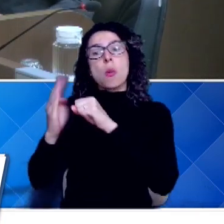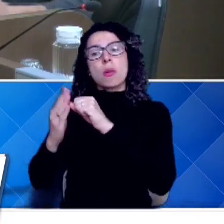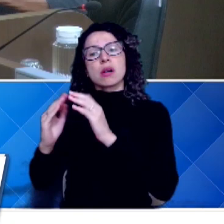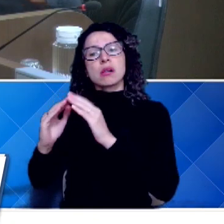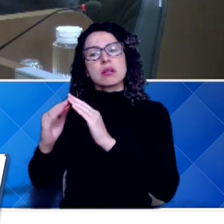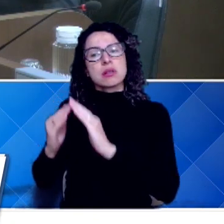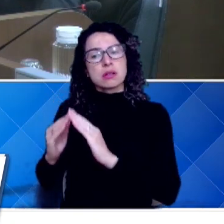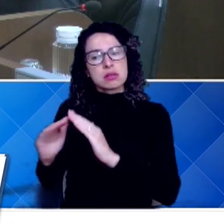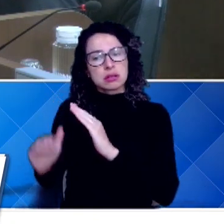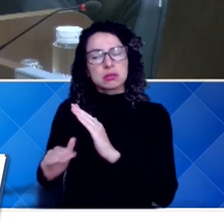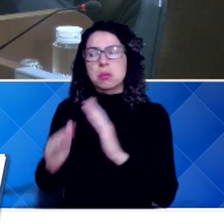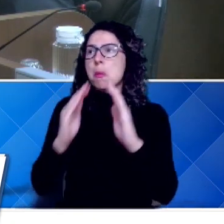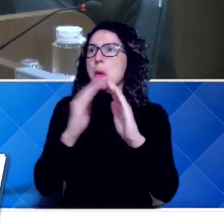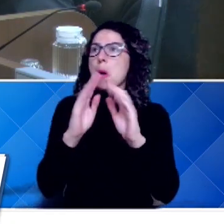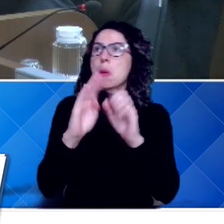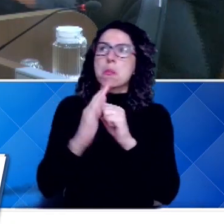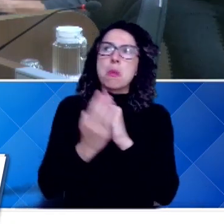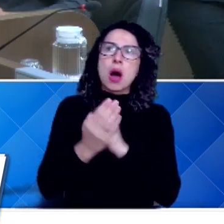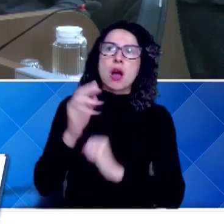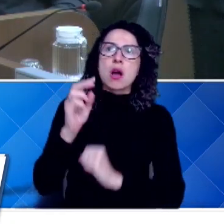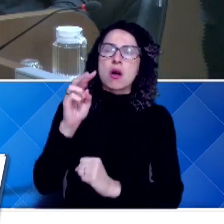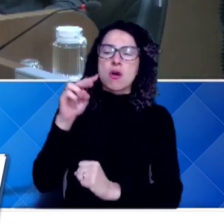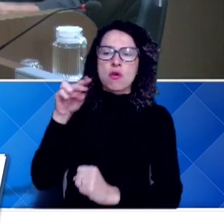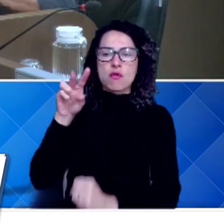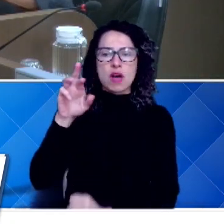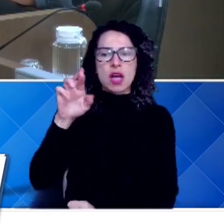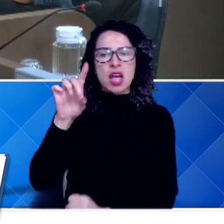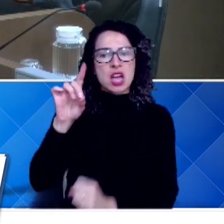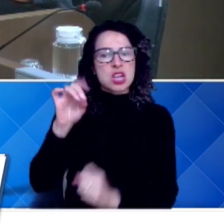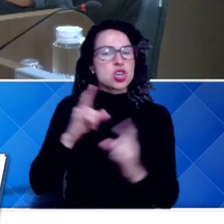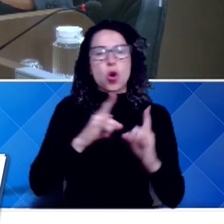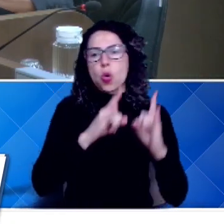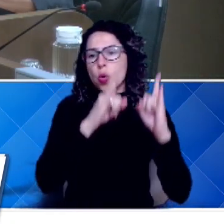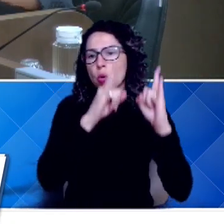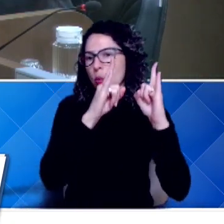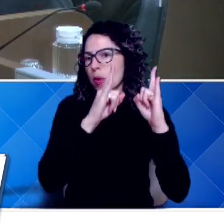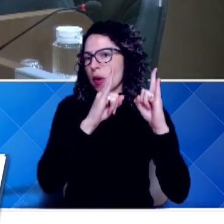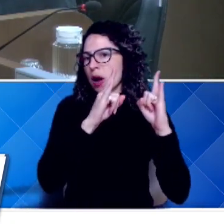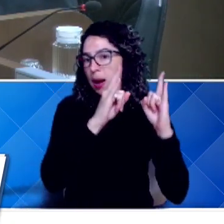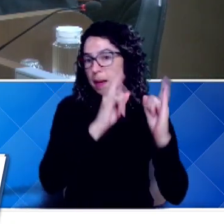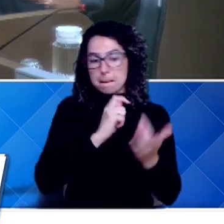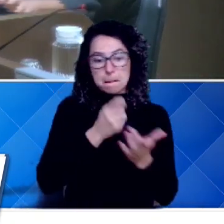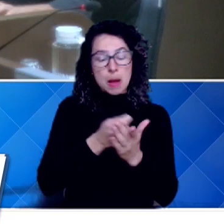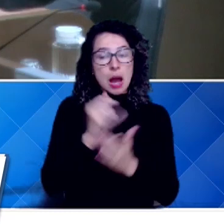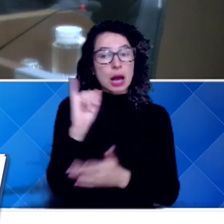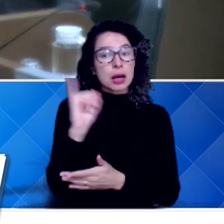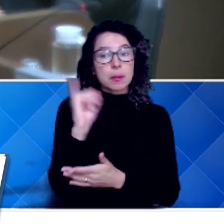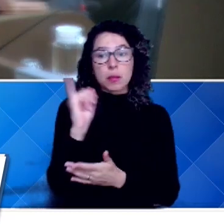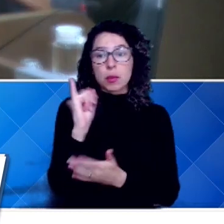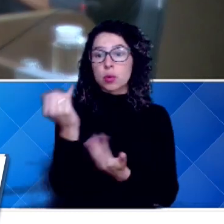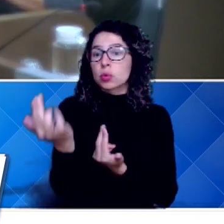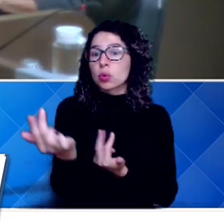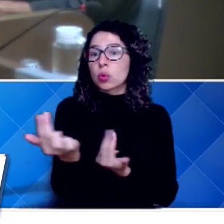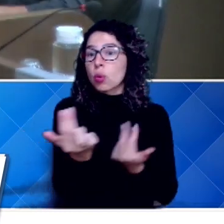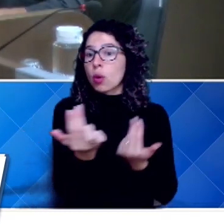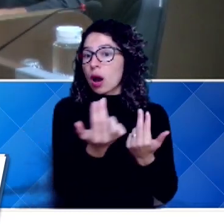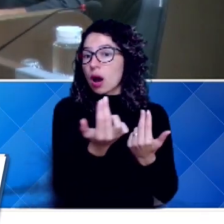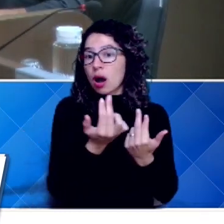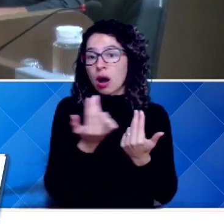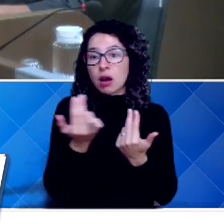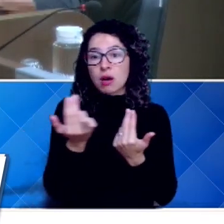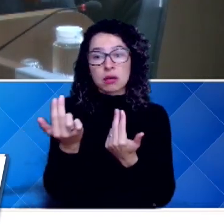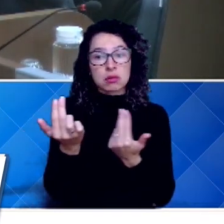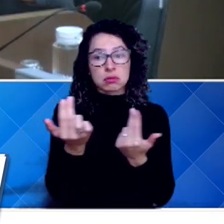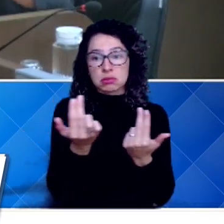Verde, quem mora nos principais condomínios da cidade, pagam impostos do mesmo jeito que quem mora na